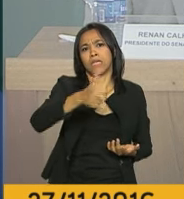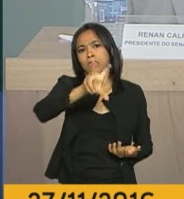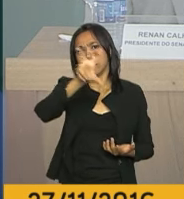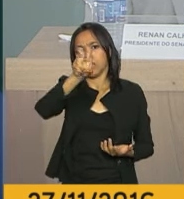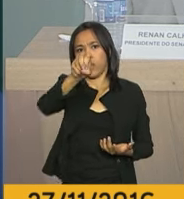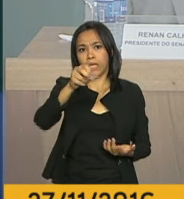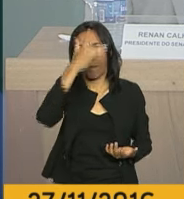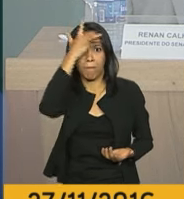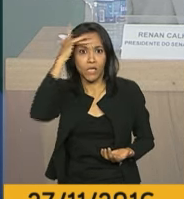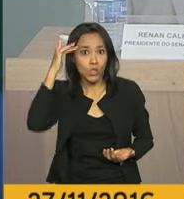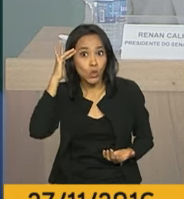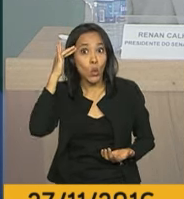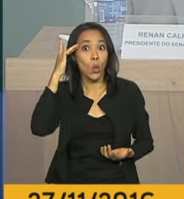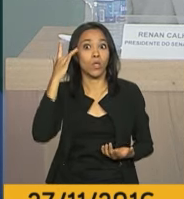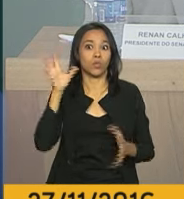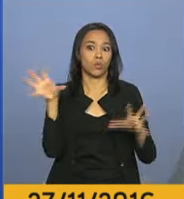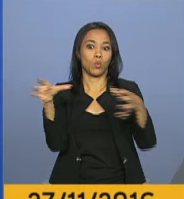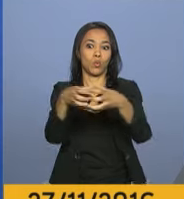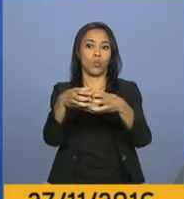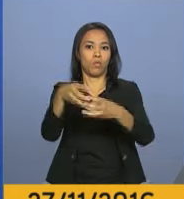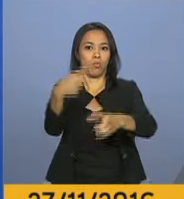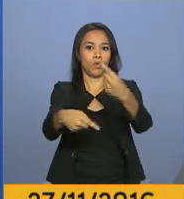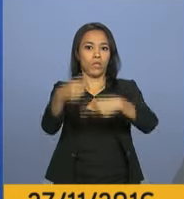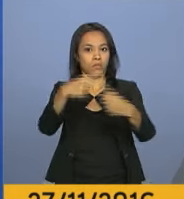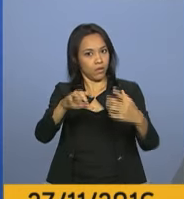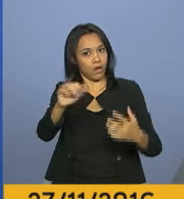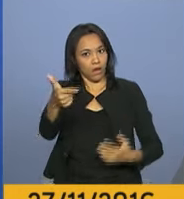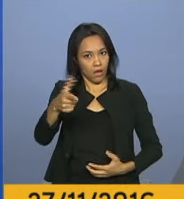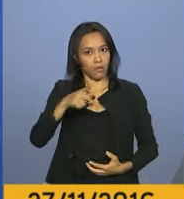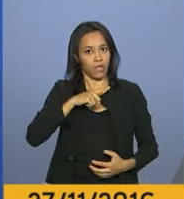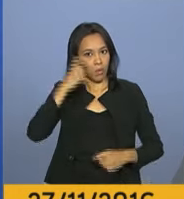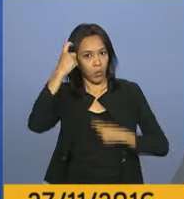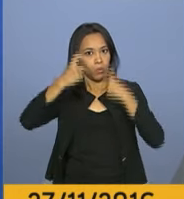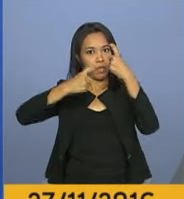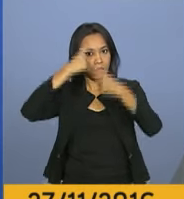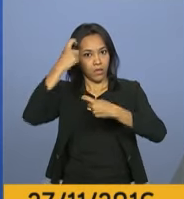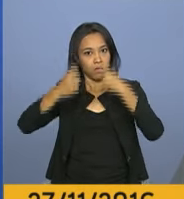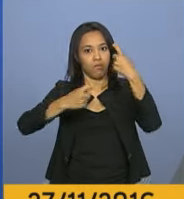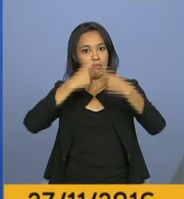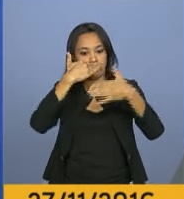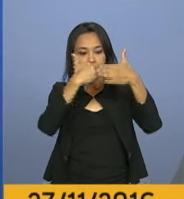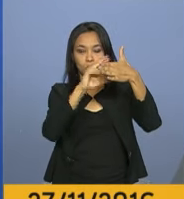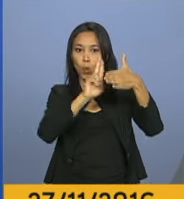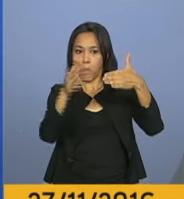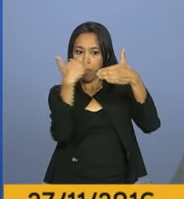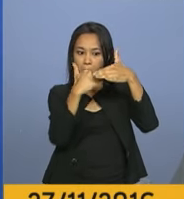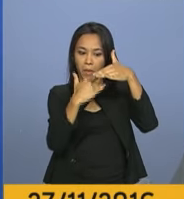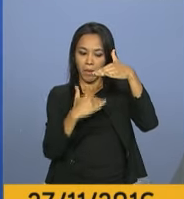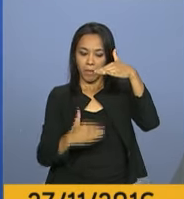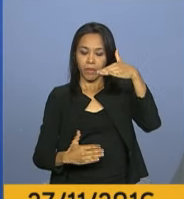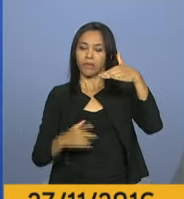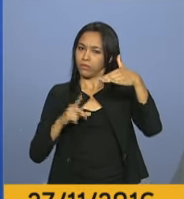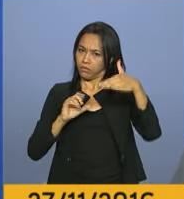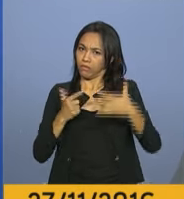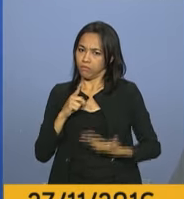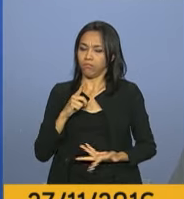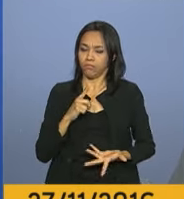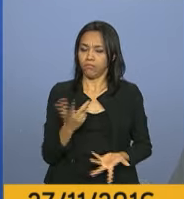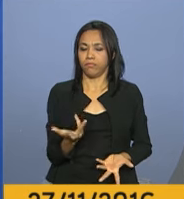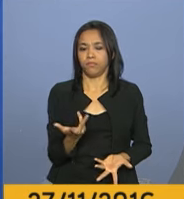150 pessoas da classe política, claro que há uma preocupação de natureza institucional.